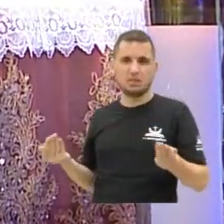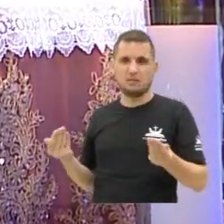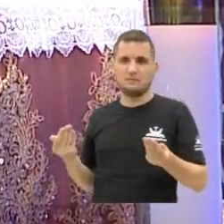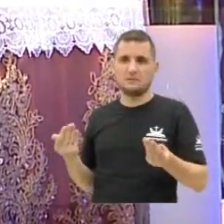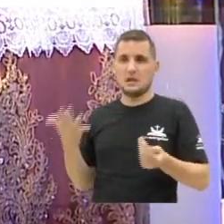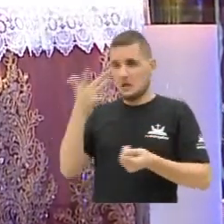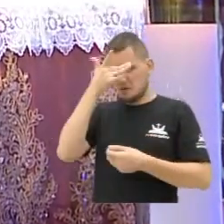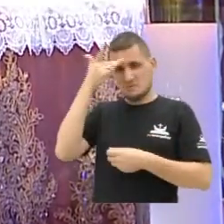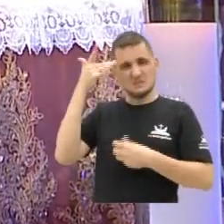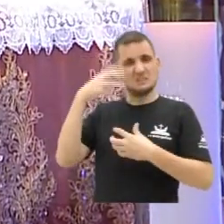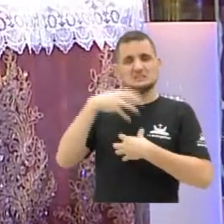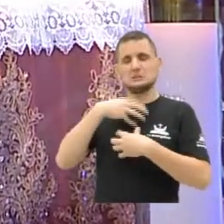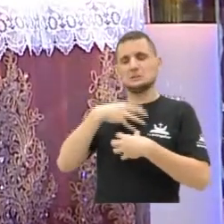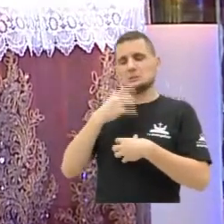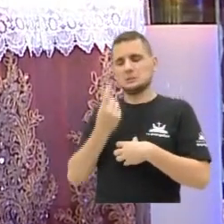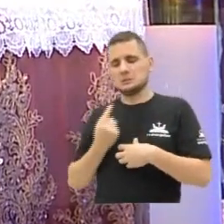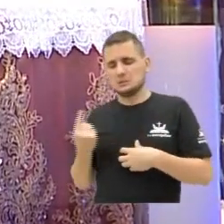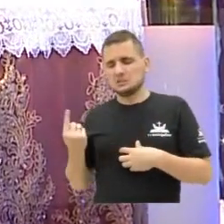pessoas que se sentiam só.